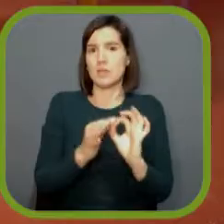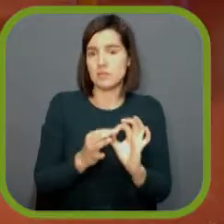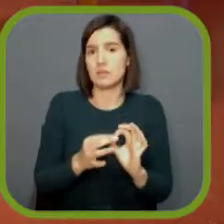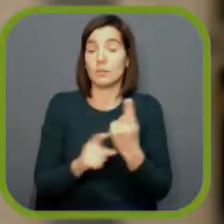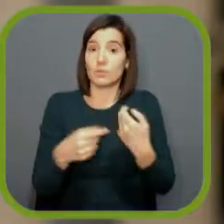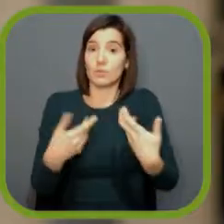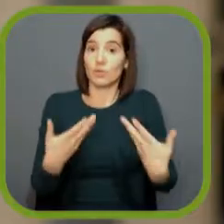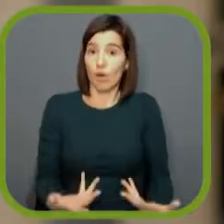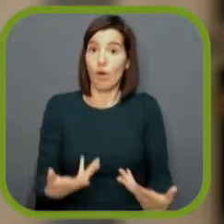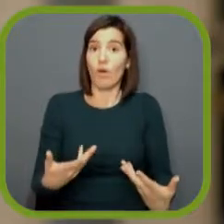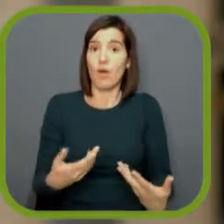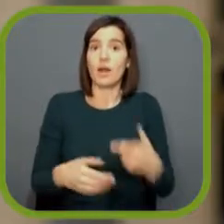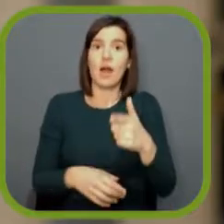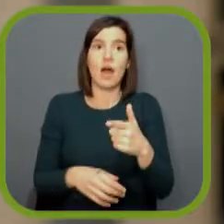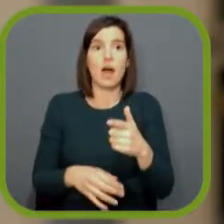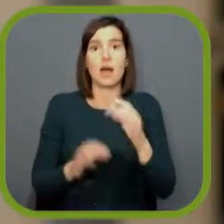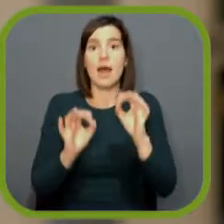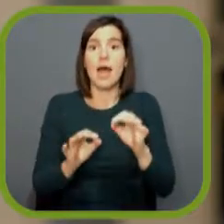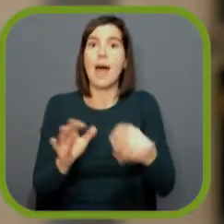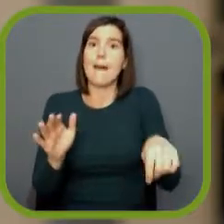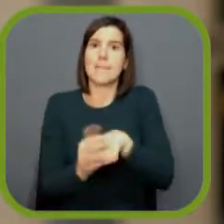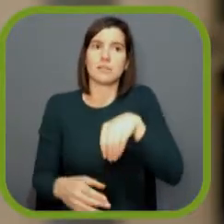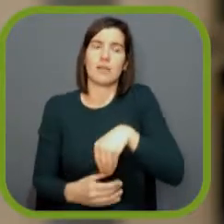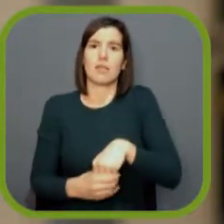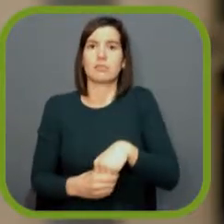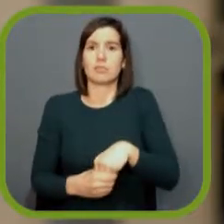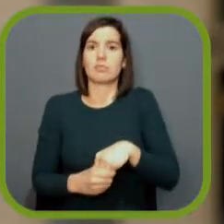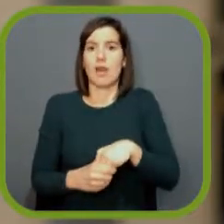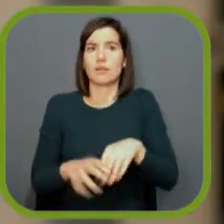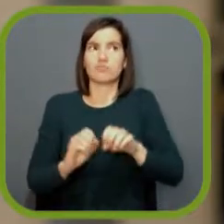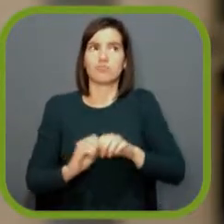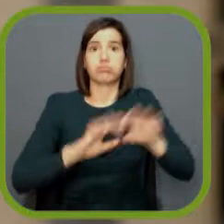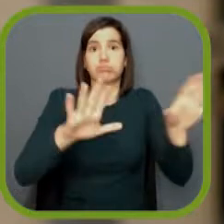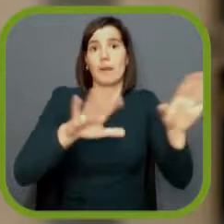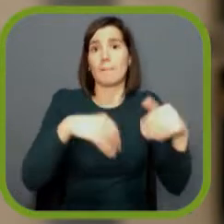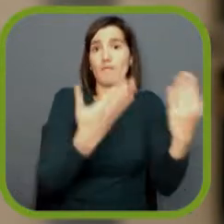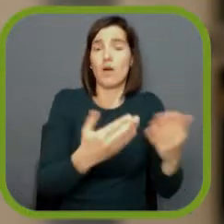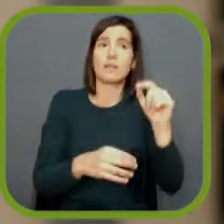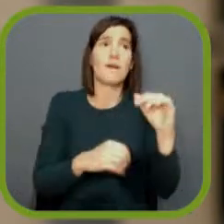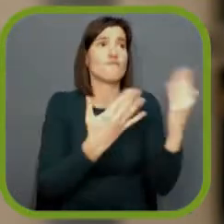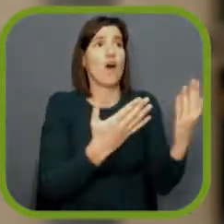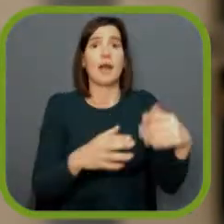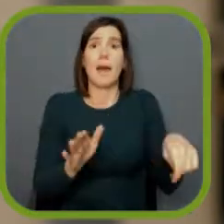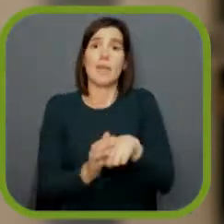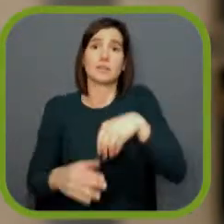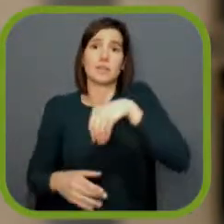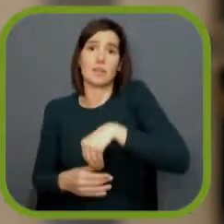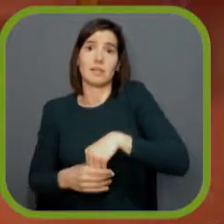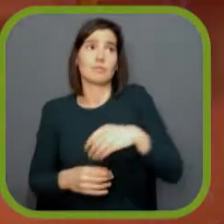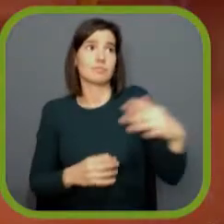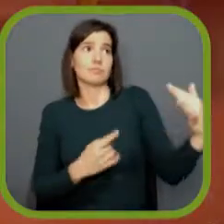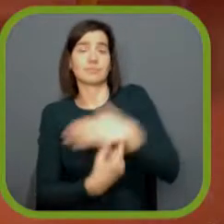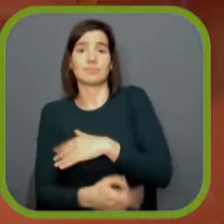S grande. Porquê? Porque hoje há uma externalização absoluta das ameaças internas e uma internalização absoluta dessas ameaças